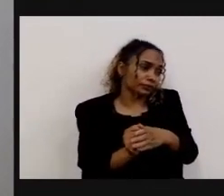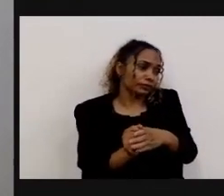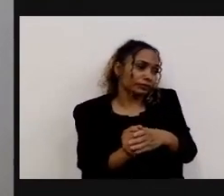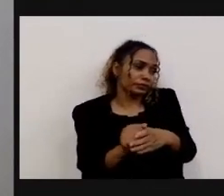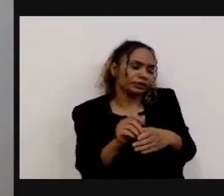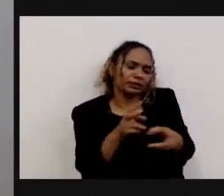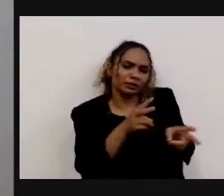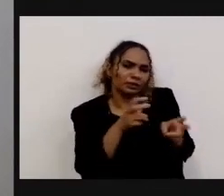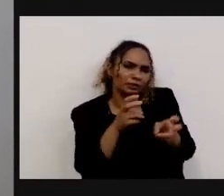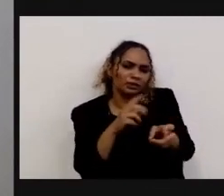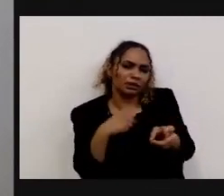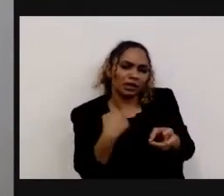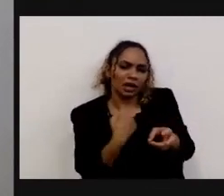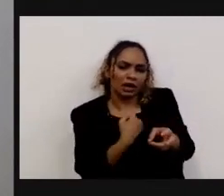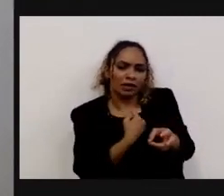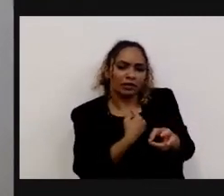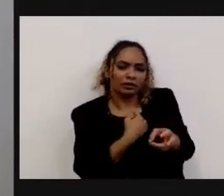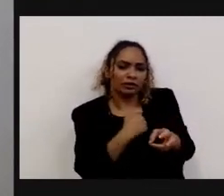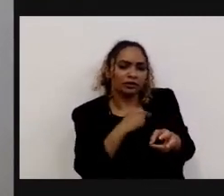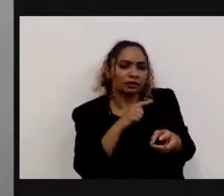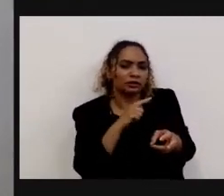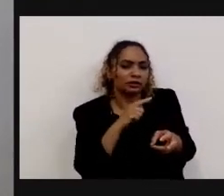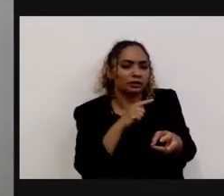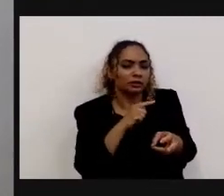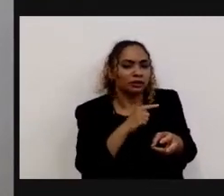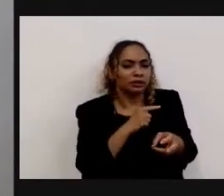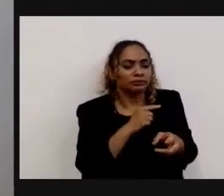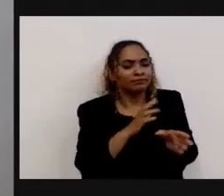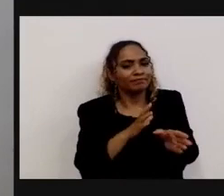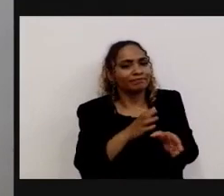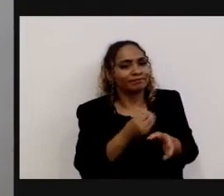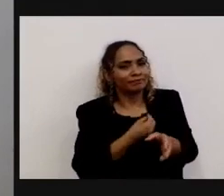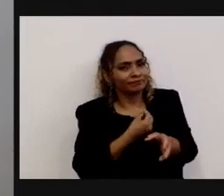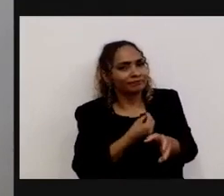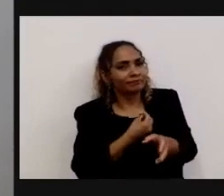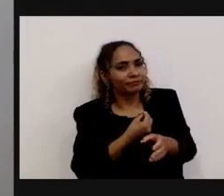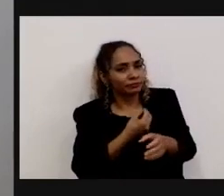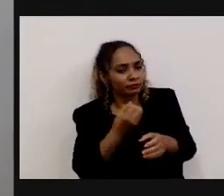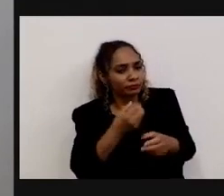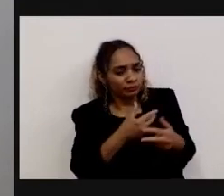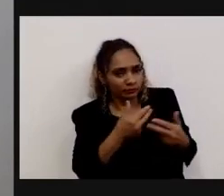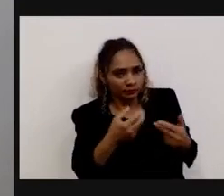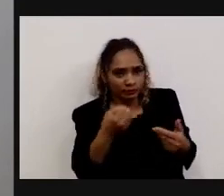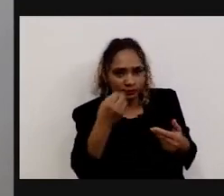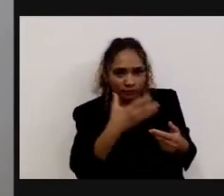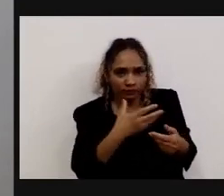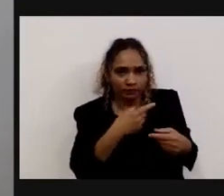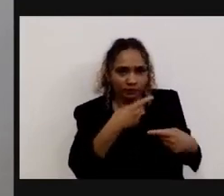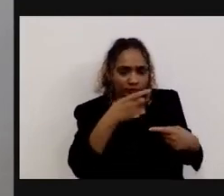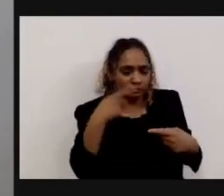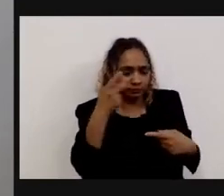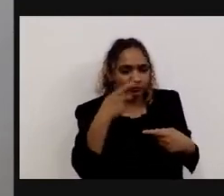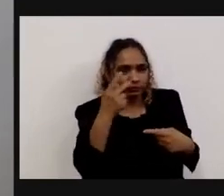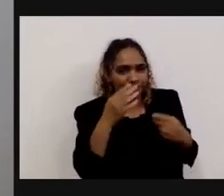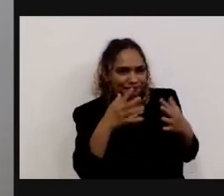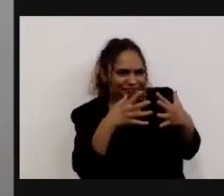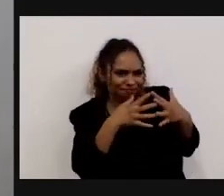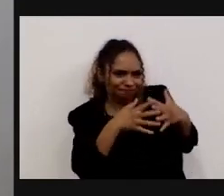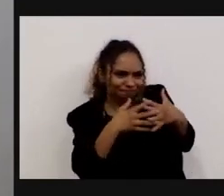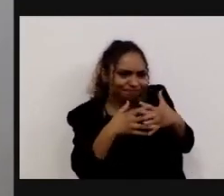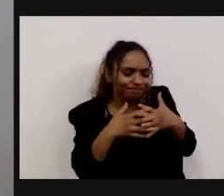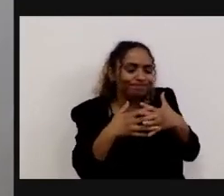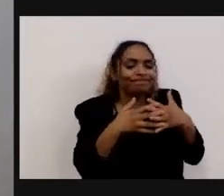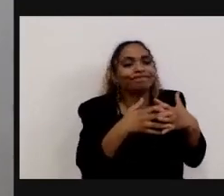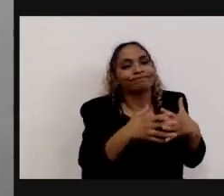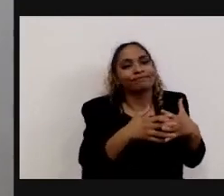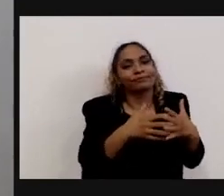a gente teve viveu inclusive um benefício de um momento político complicado e acabou recebendo muitos